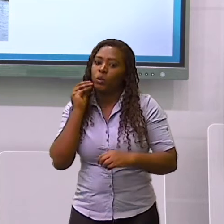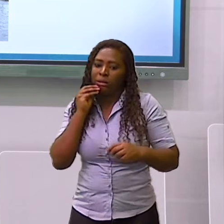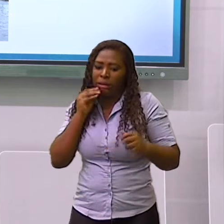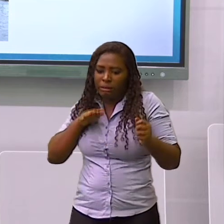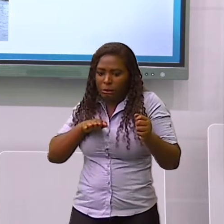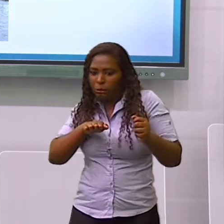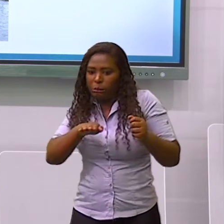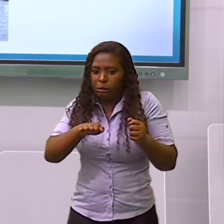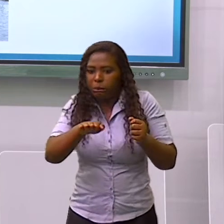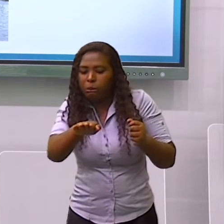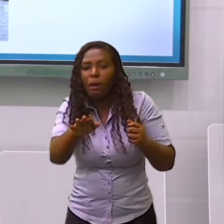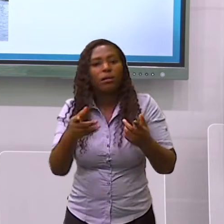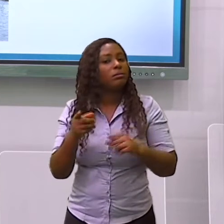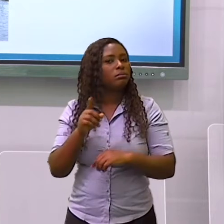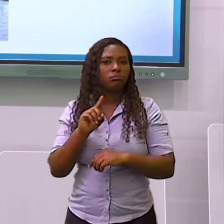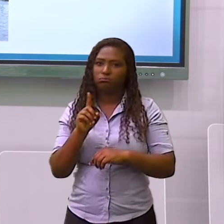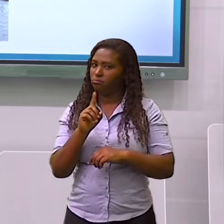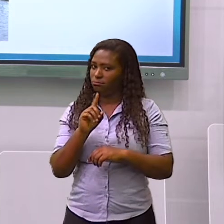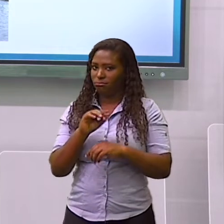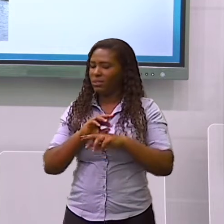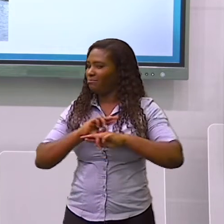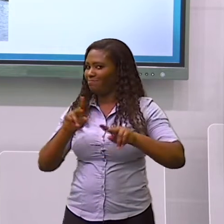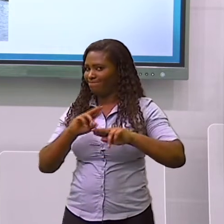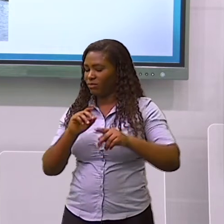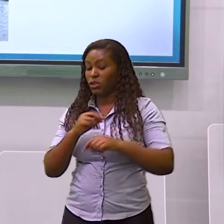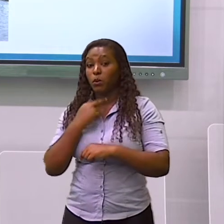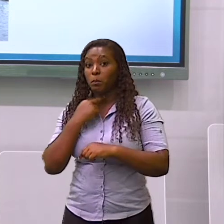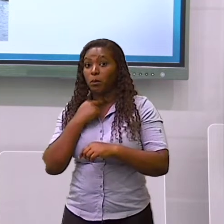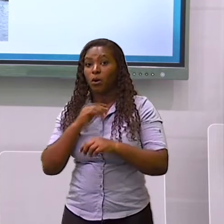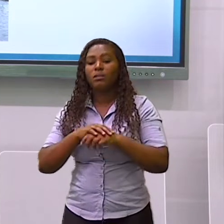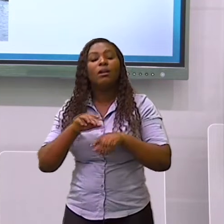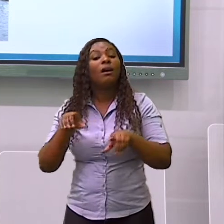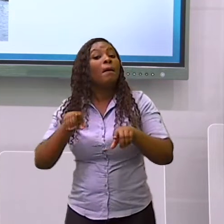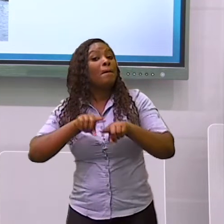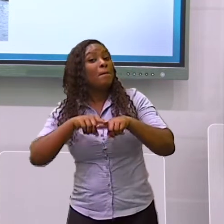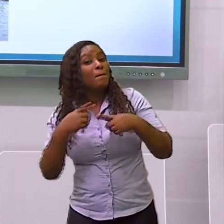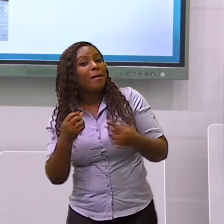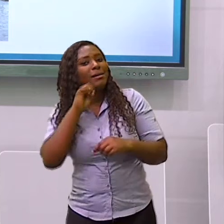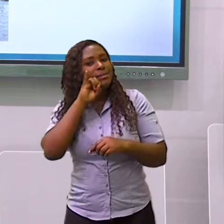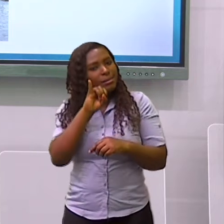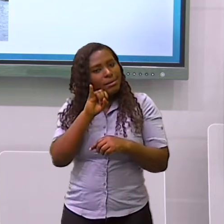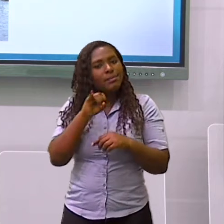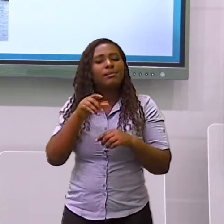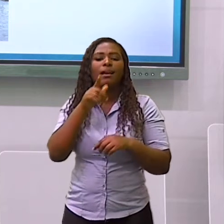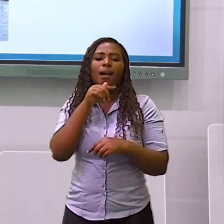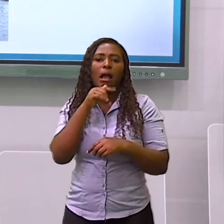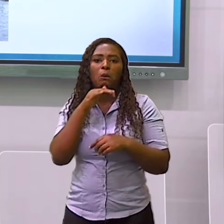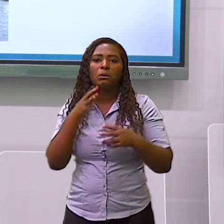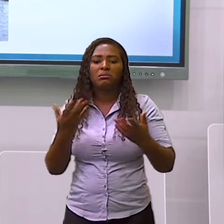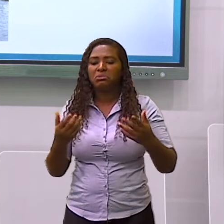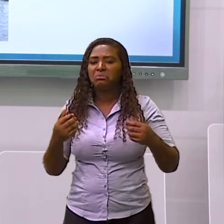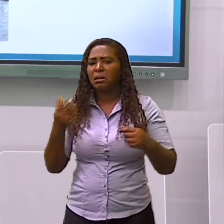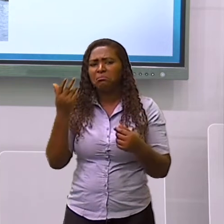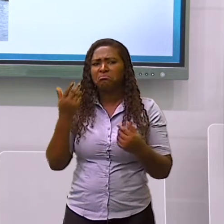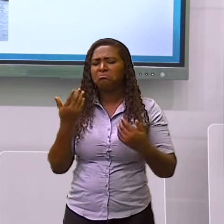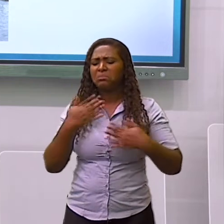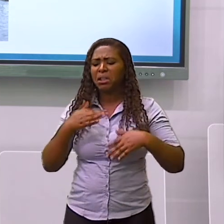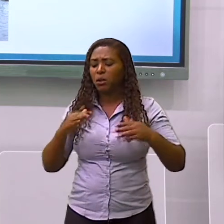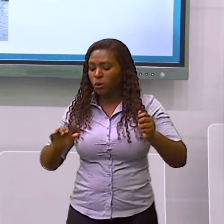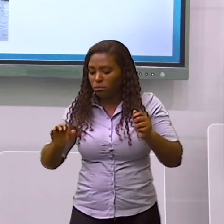estiver abaixo da roda, né, abaixo da metade da roda do veículo, e você, mesmo